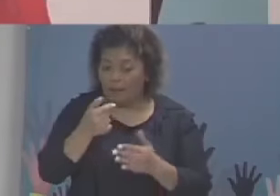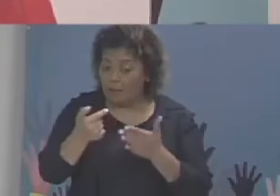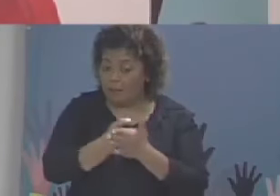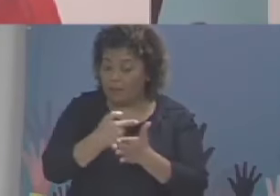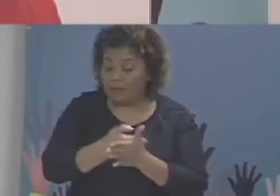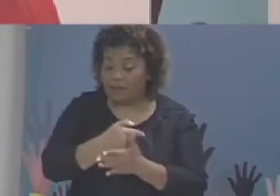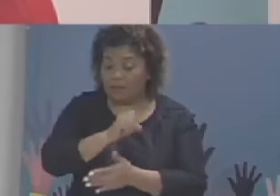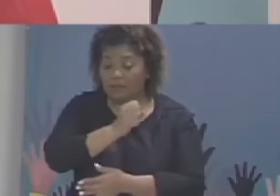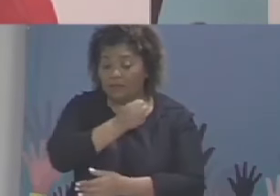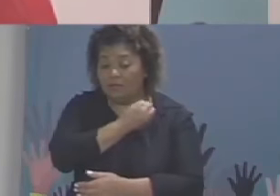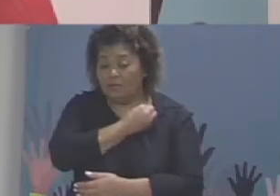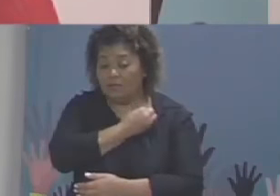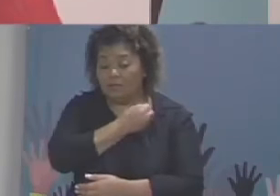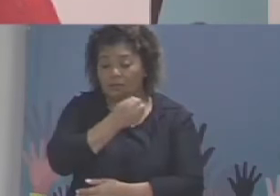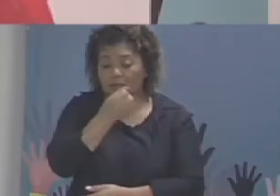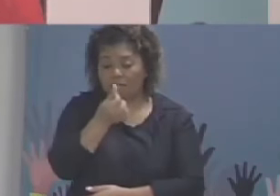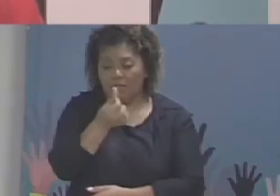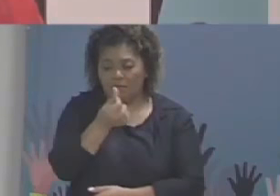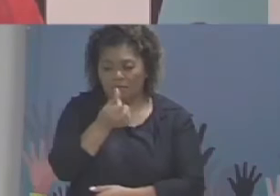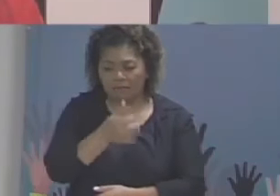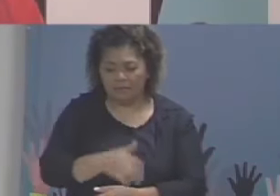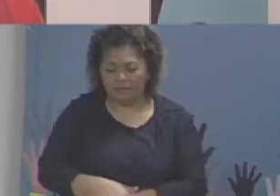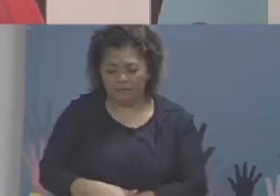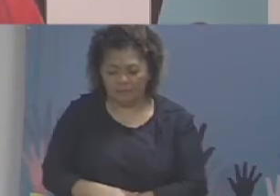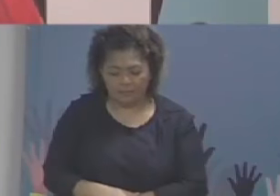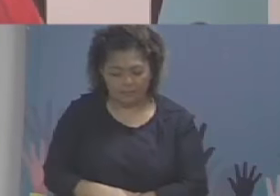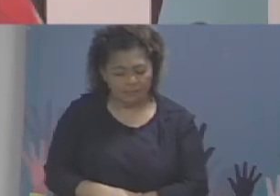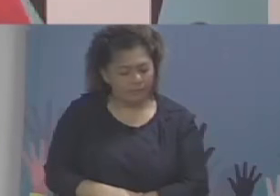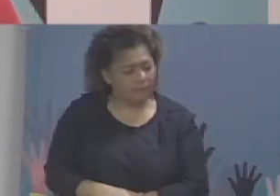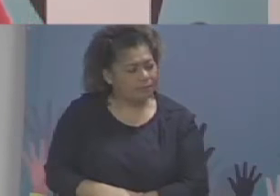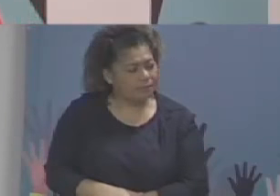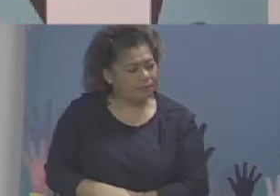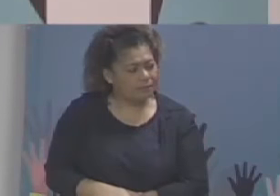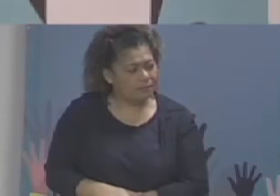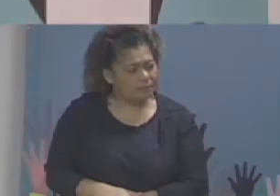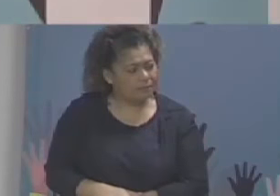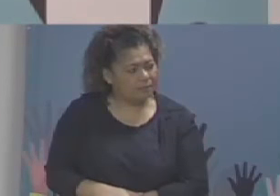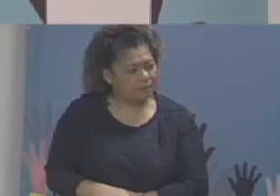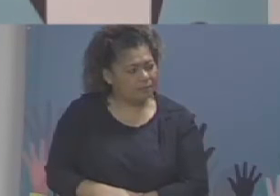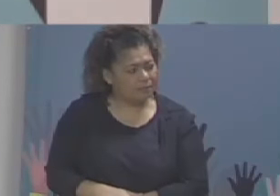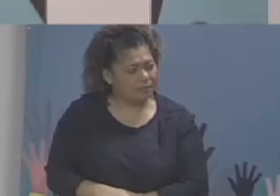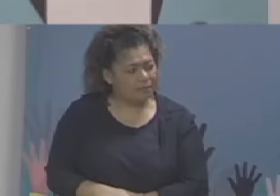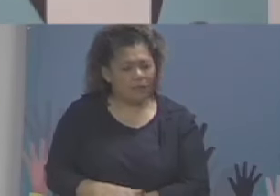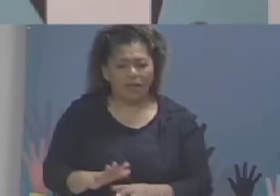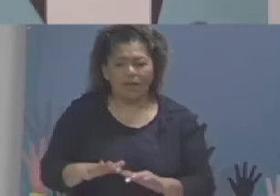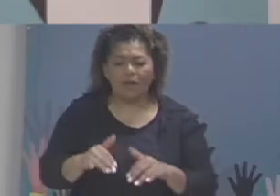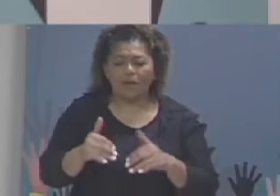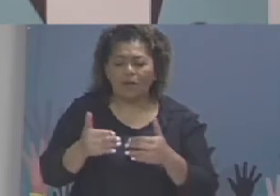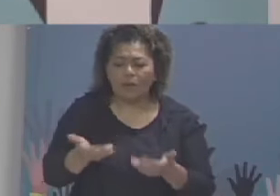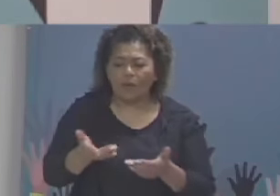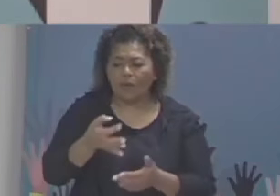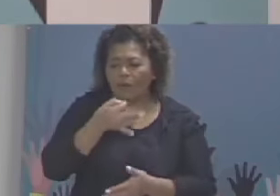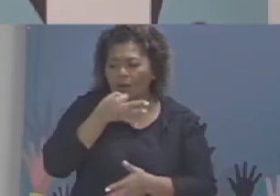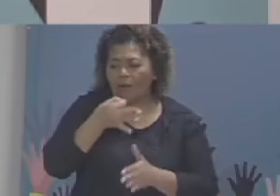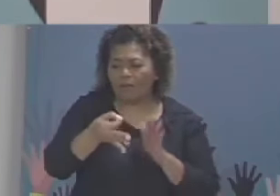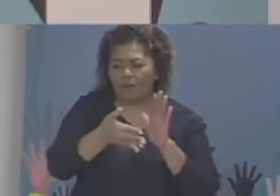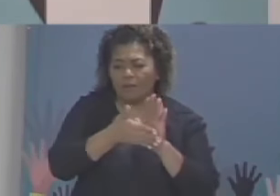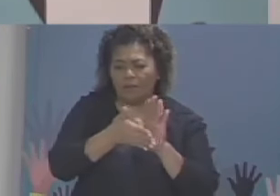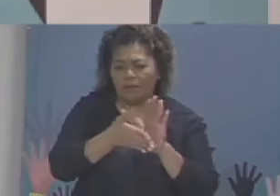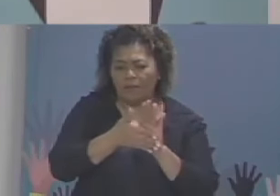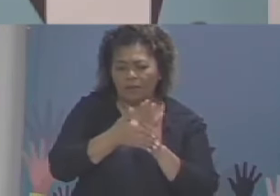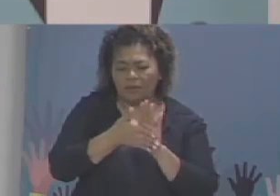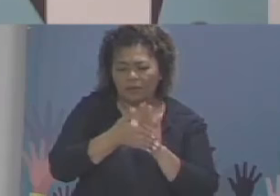Candidato, com a proposta no que se refere à submissão